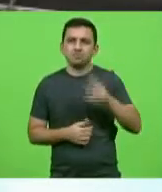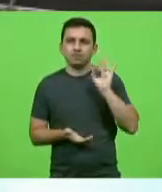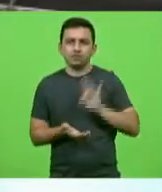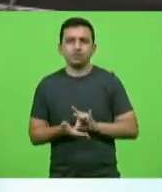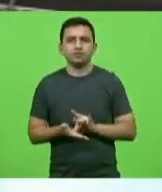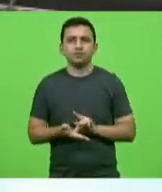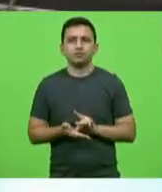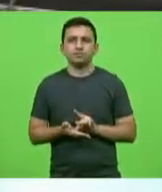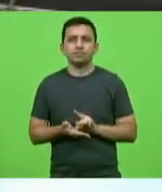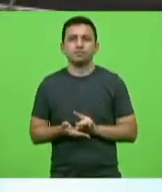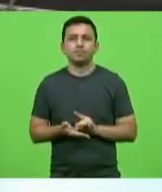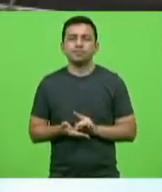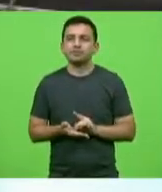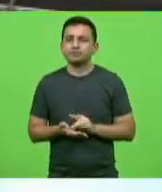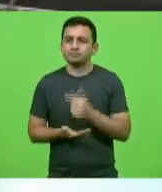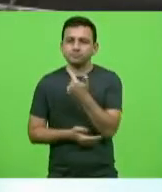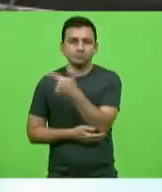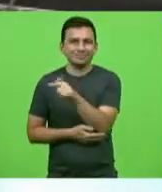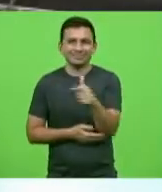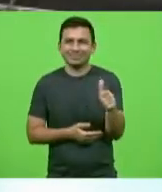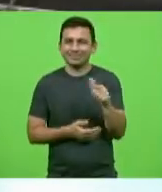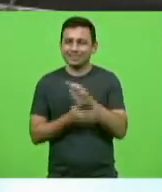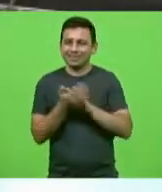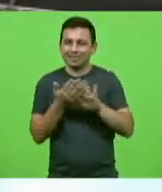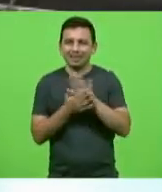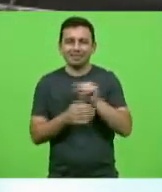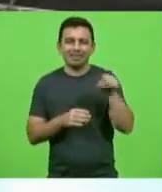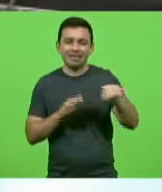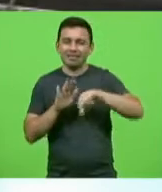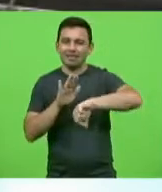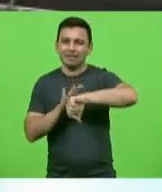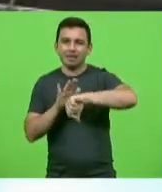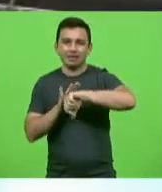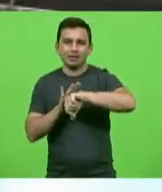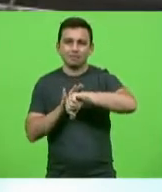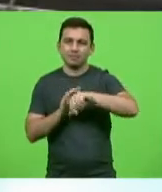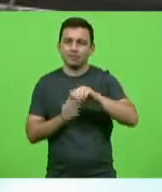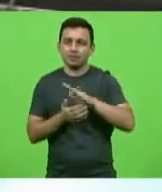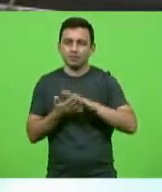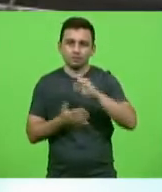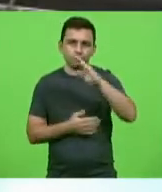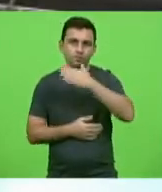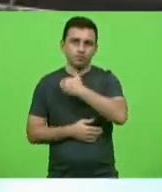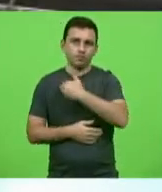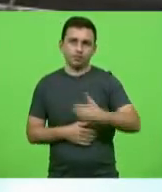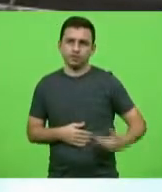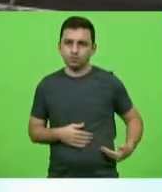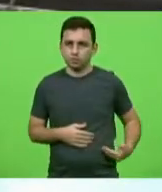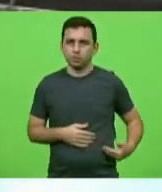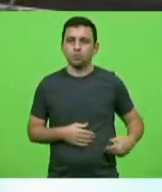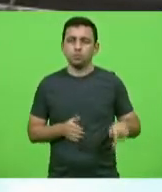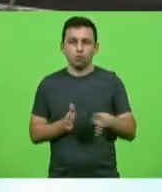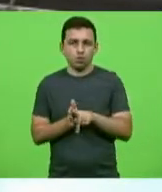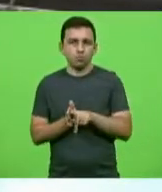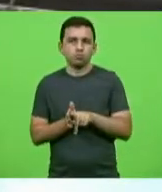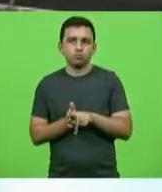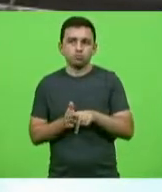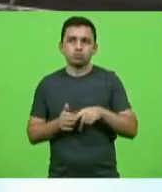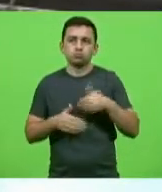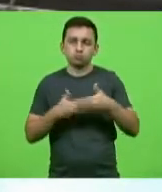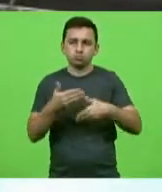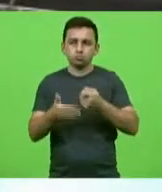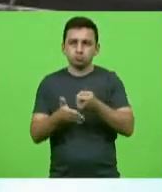a, abre aspas, inexistência de indícios de crime do governador, fecha aspas, do governador no processo de aquisição